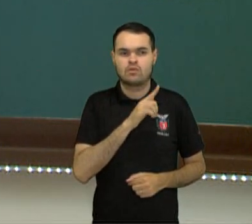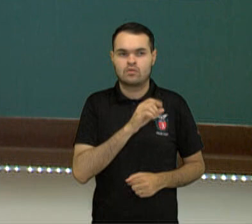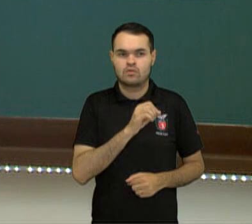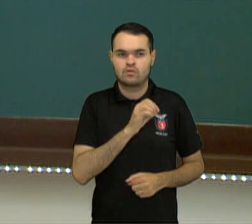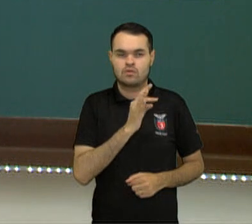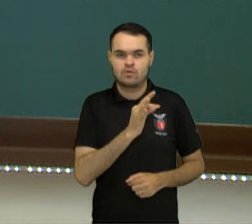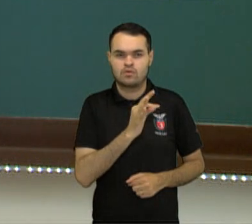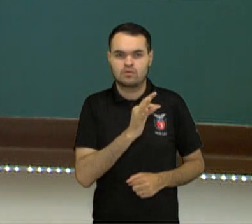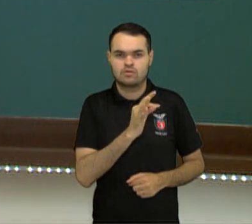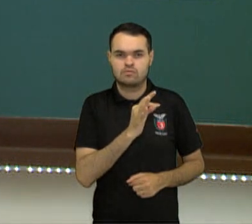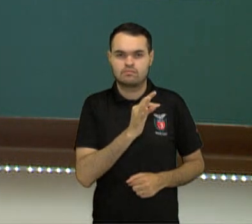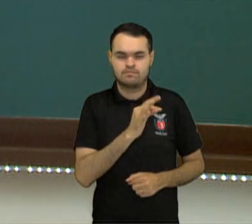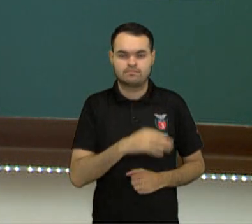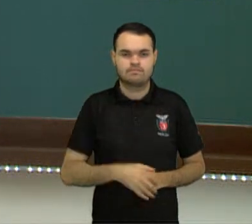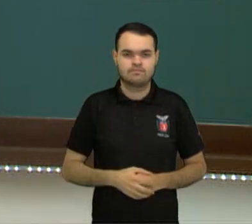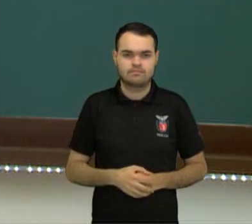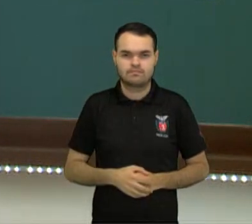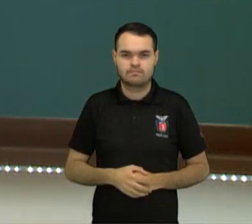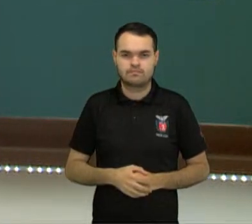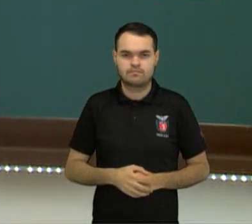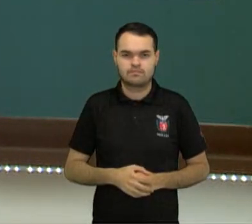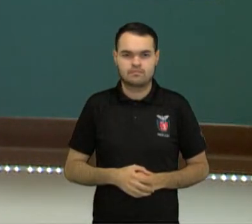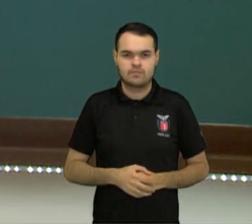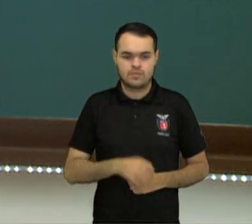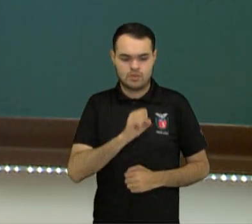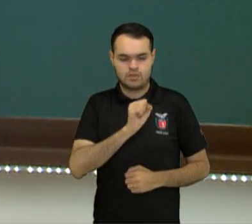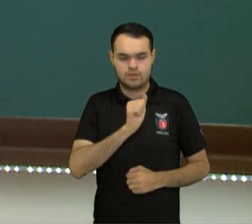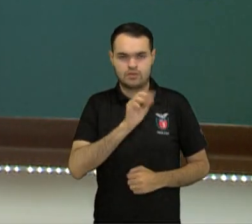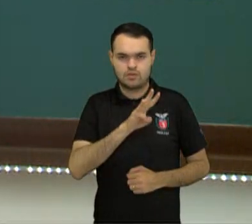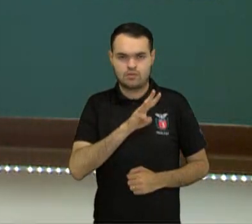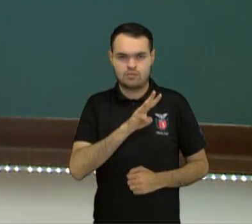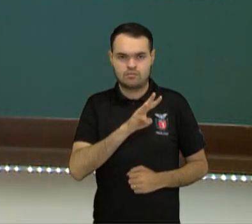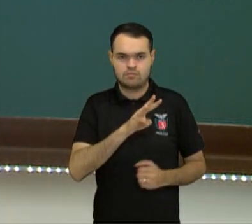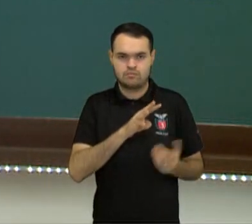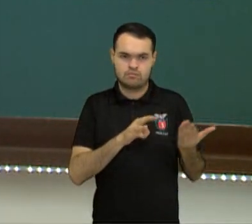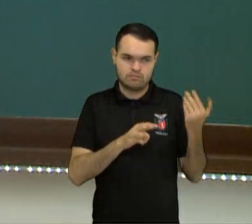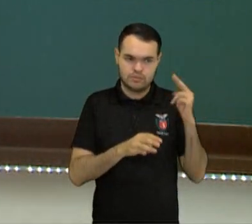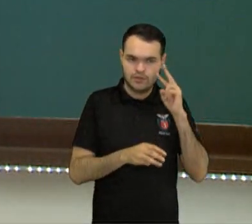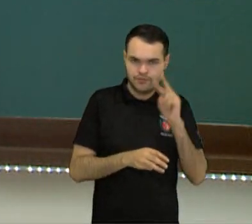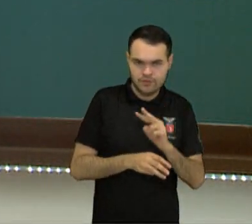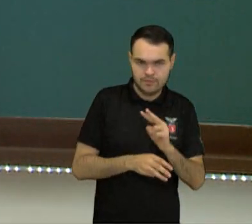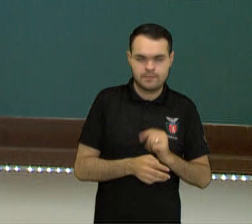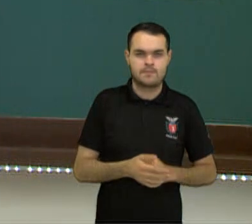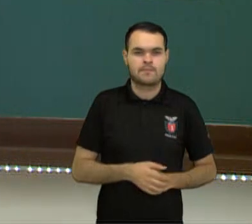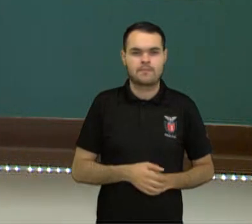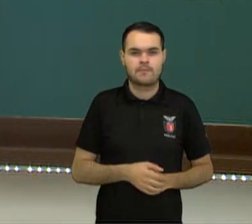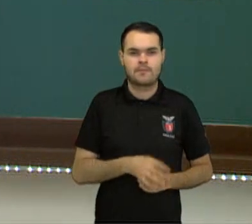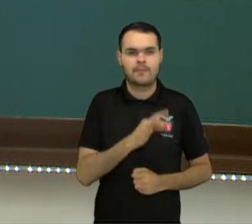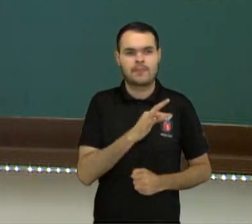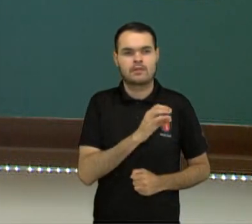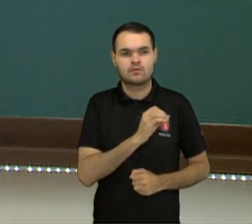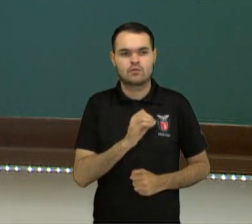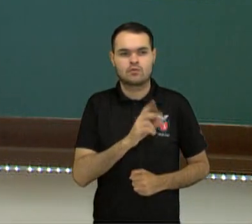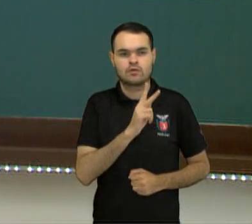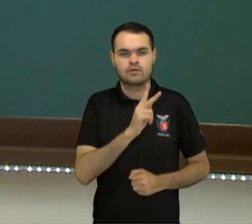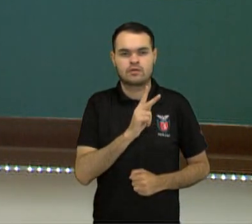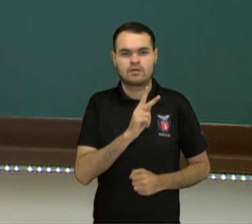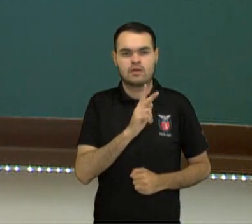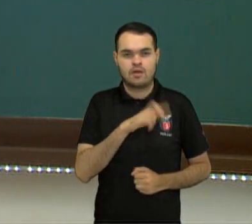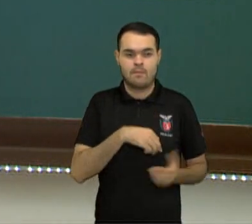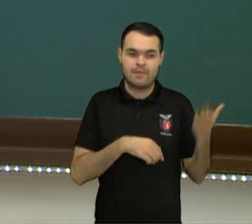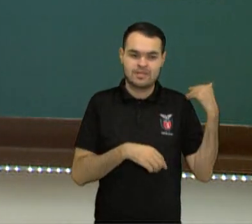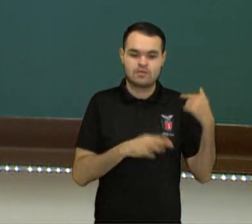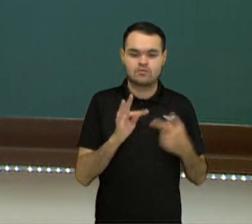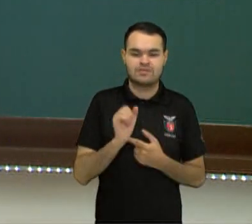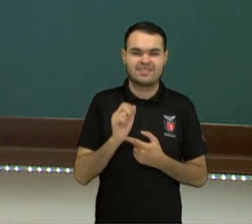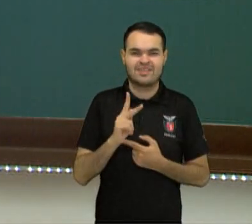passado desse aqui, ó, get, got. Saw, que é o passado do verbo see, a gente vai ver já com calma, tá bom? E took é o passado do verbo take. Agora